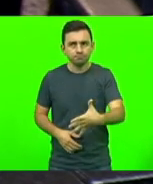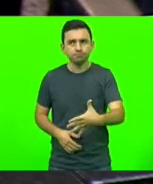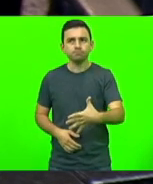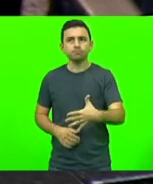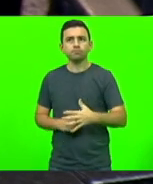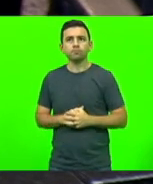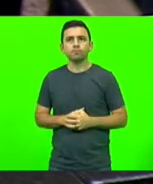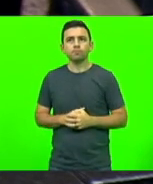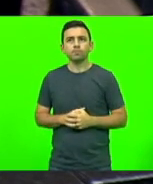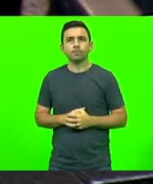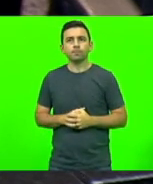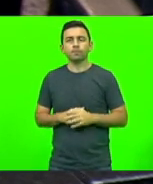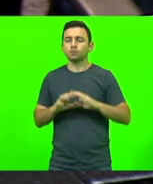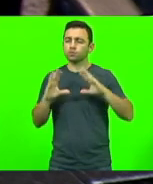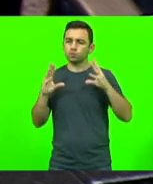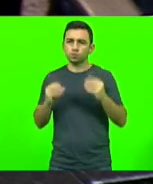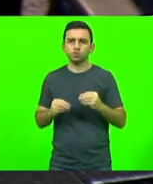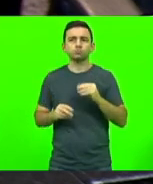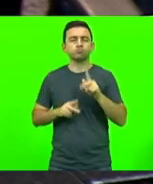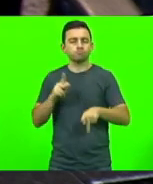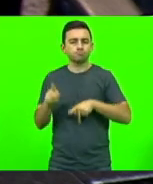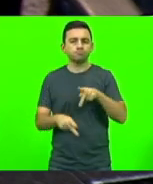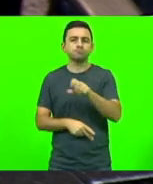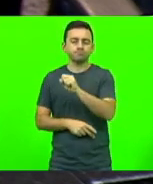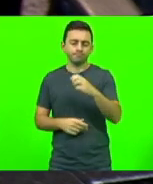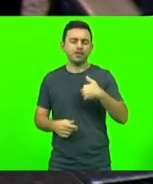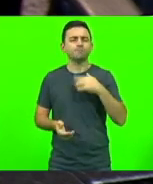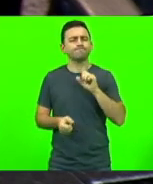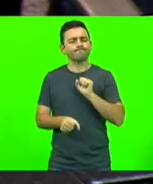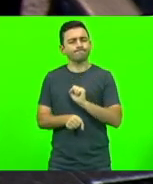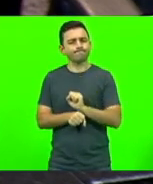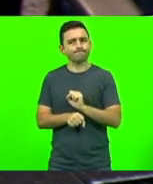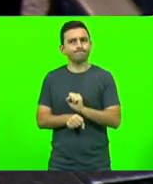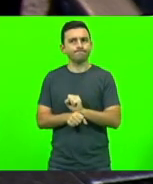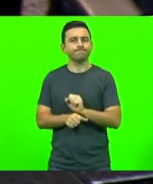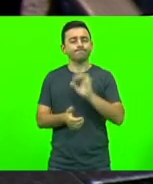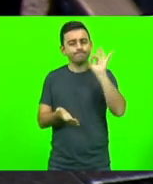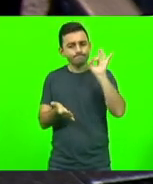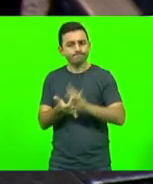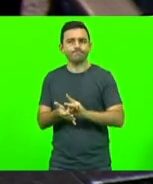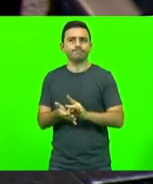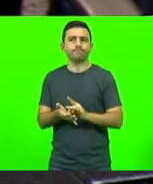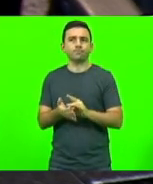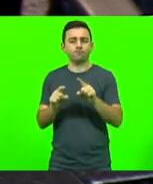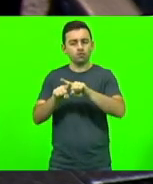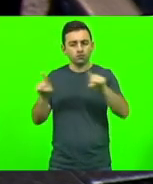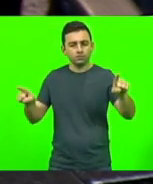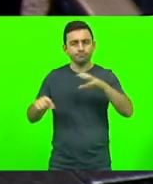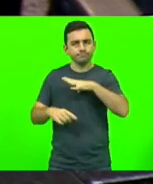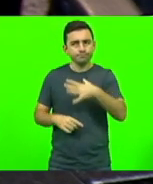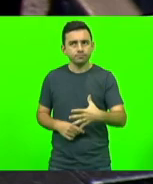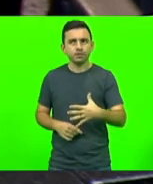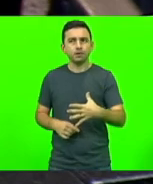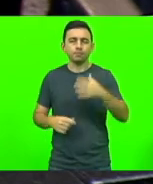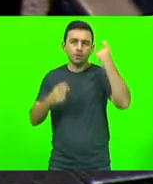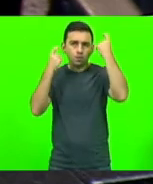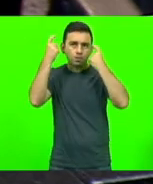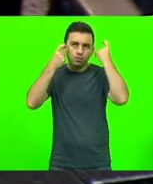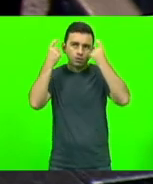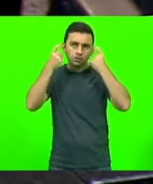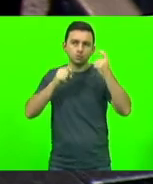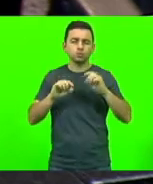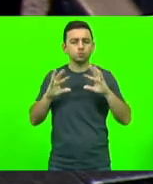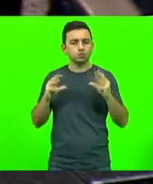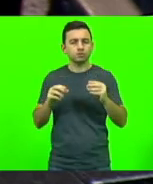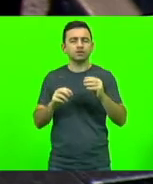necessidade dos catarinenses e eu espero realmente que nós possamos mostrar atitude e preocupação com as